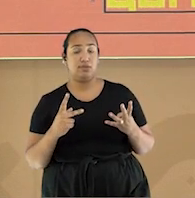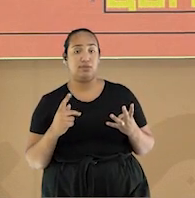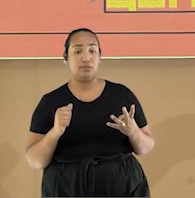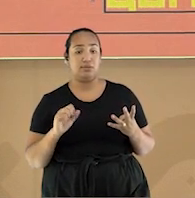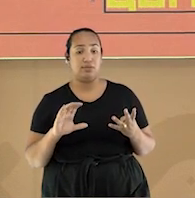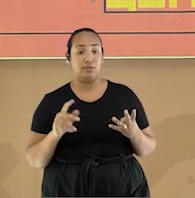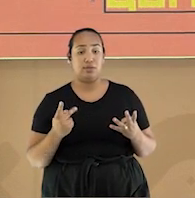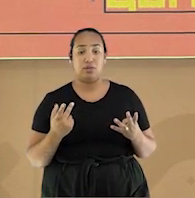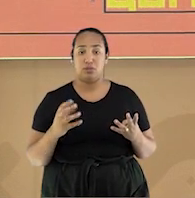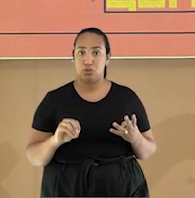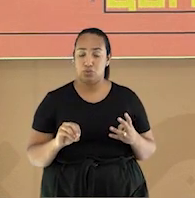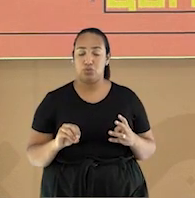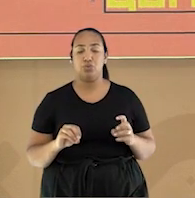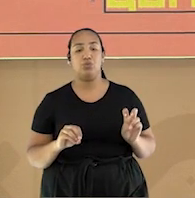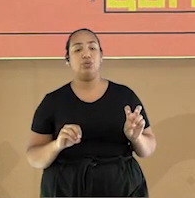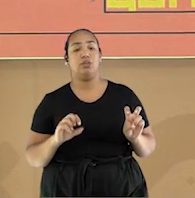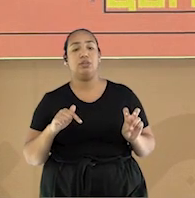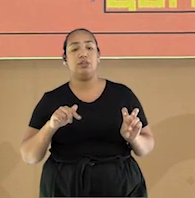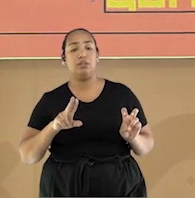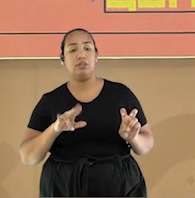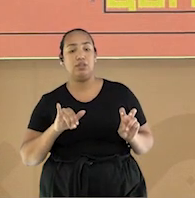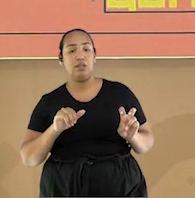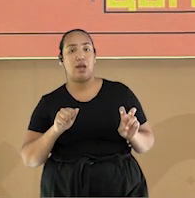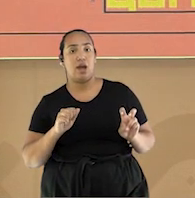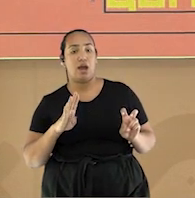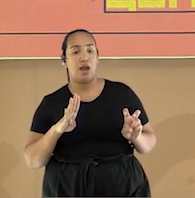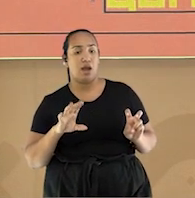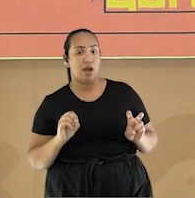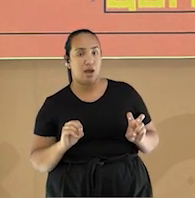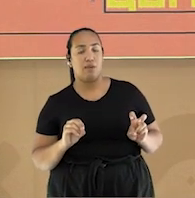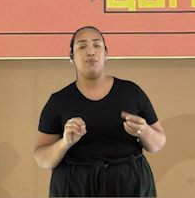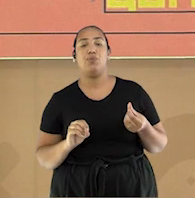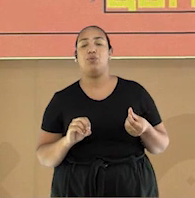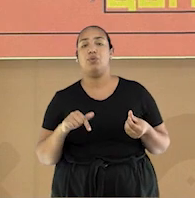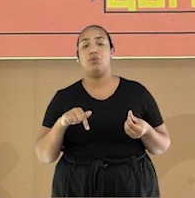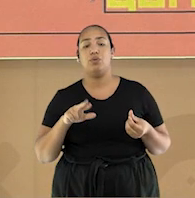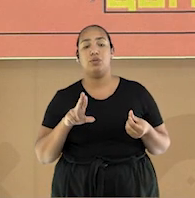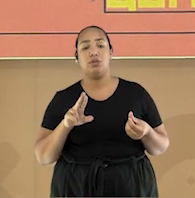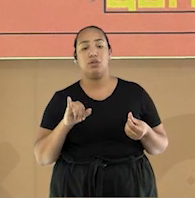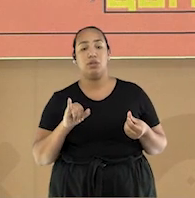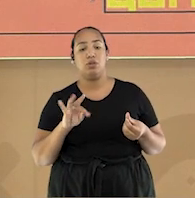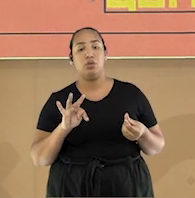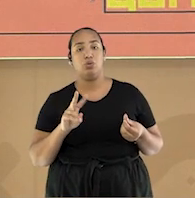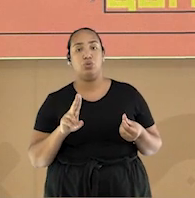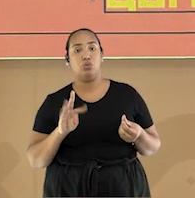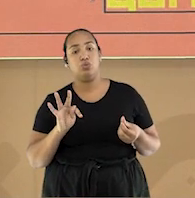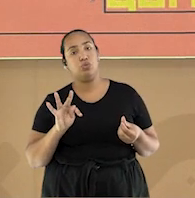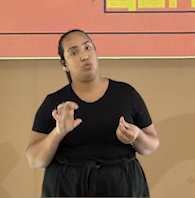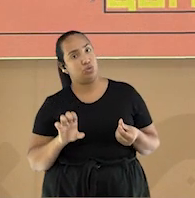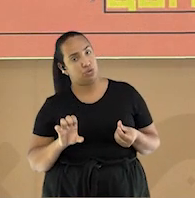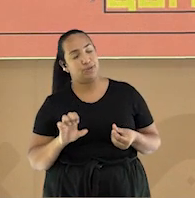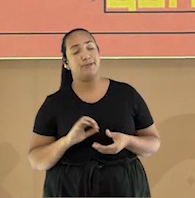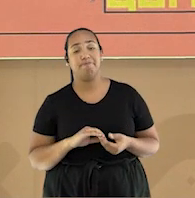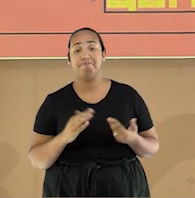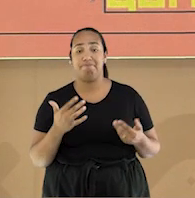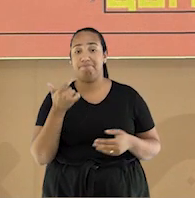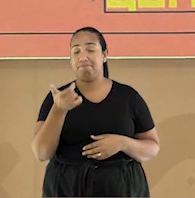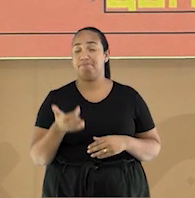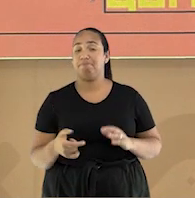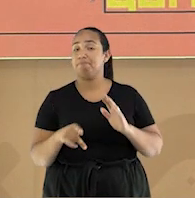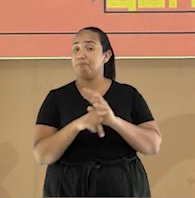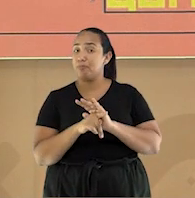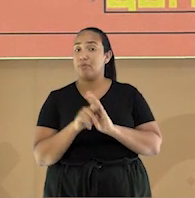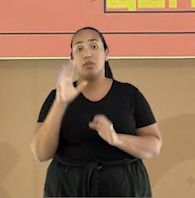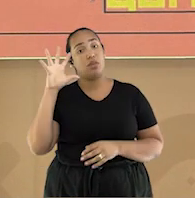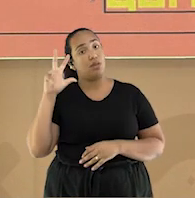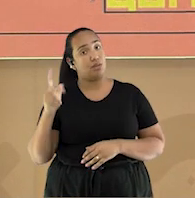palavra quiabo e por aí vai, né? Maribondo. Então essas palavras, elas são originárias da África e